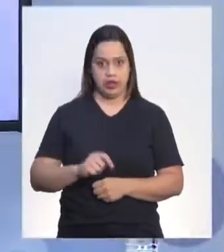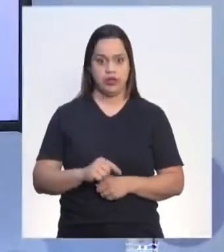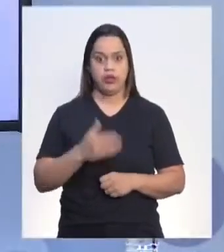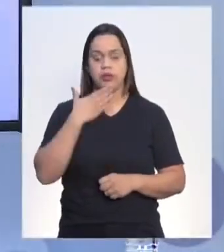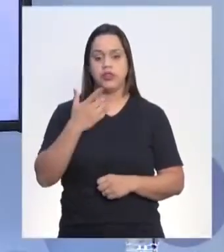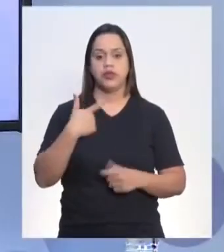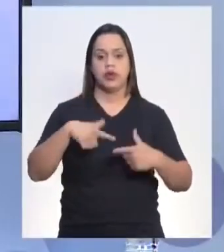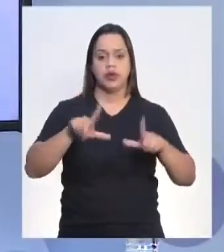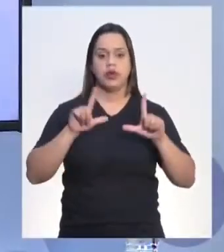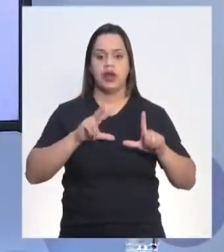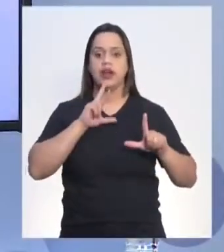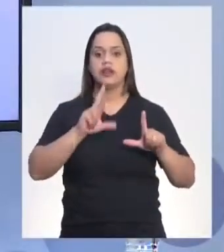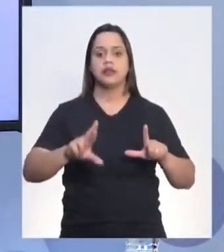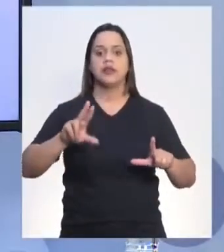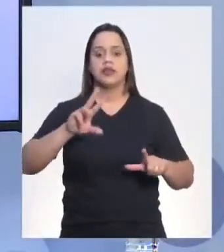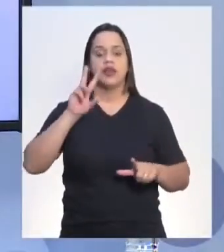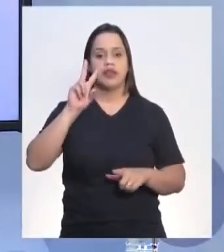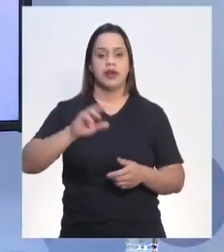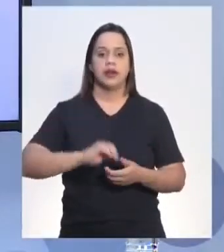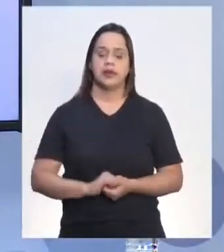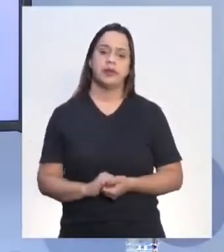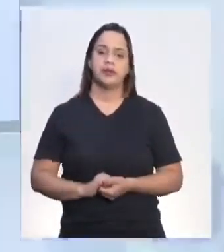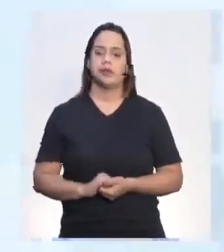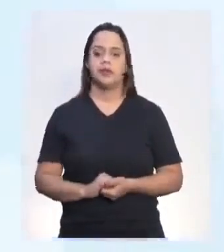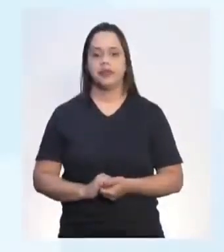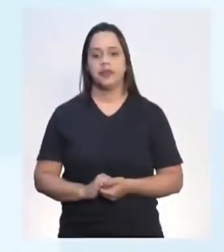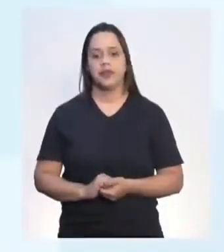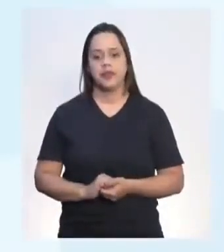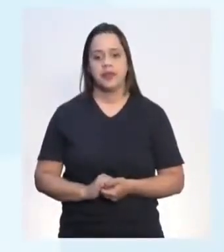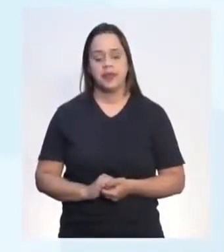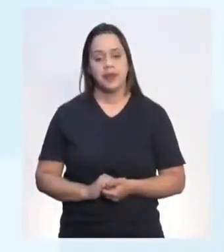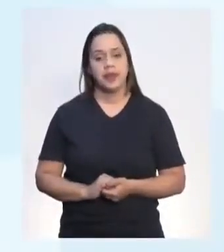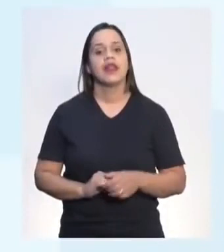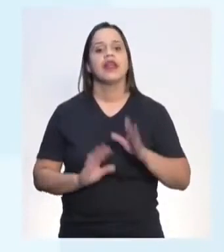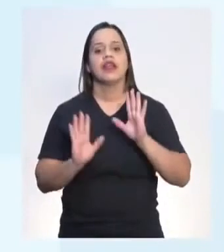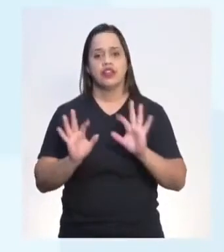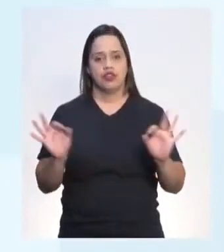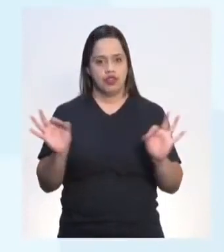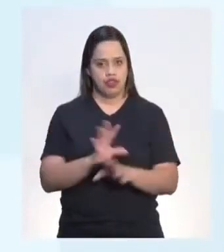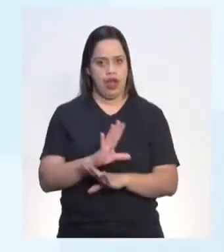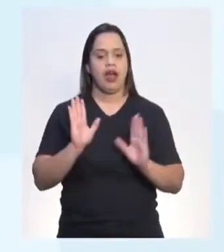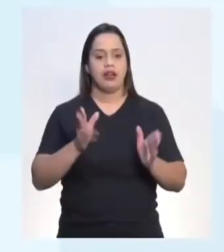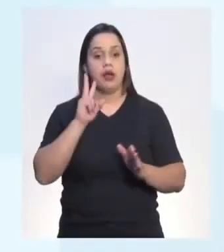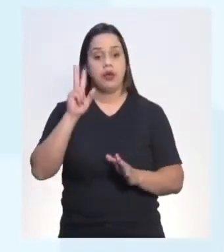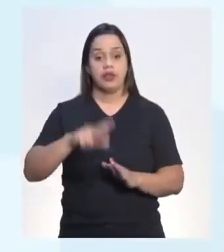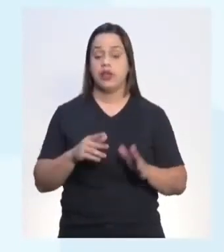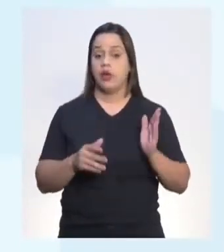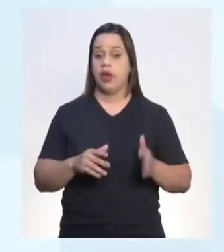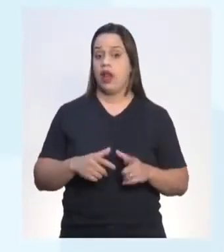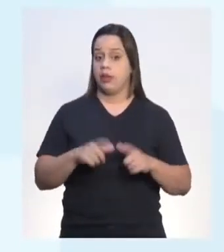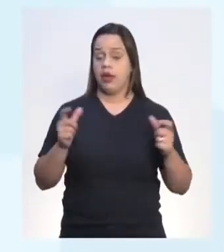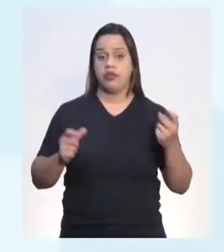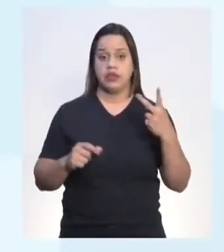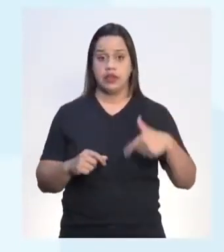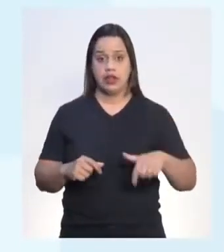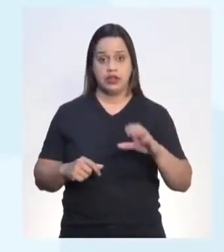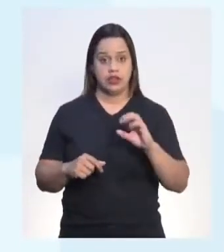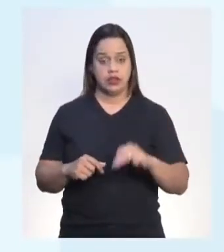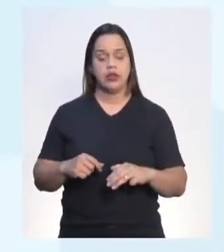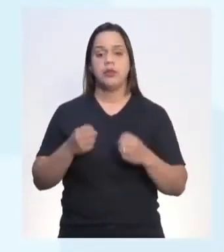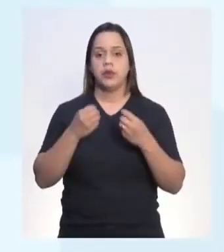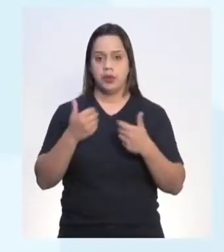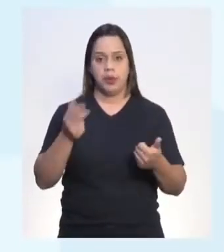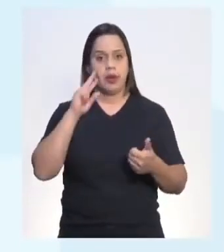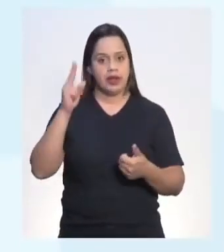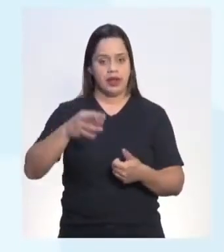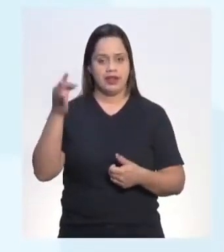para colocar a resolução na tela para eles, por favor. Coloca, isso mesmo. Então, o maior lado era o 27 centímetros. Muito bom para